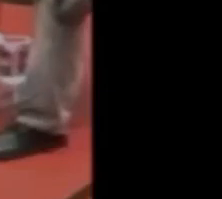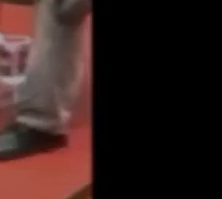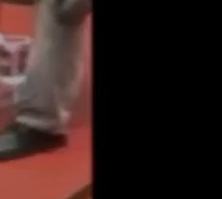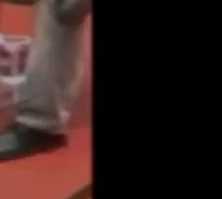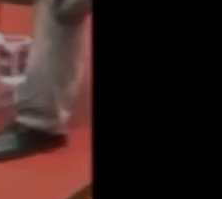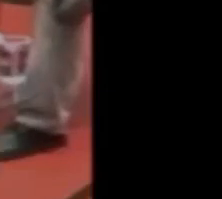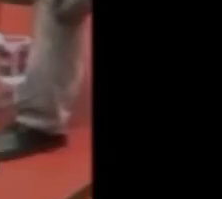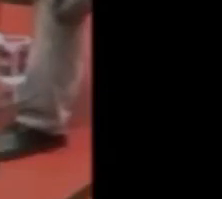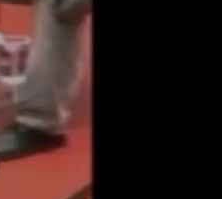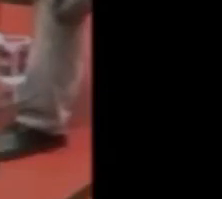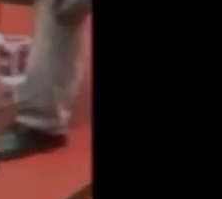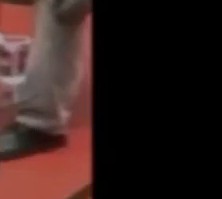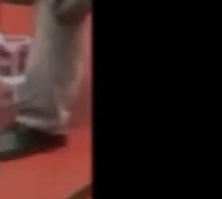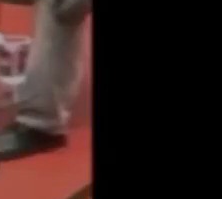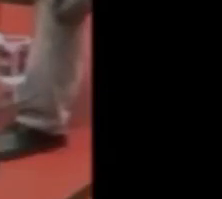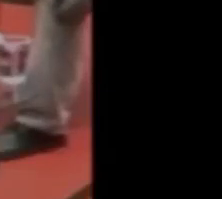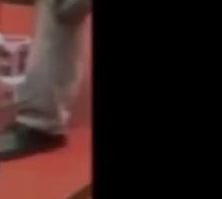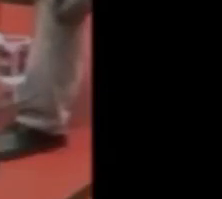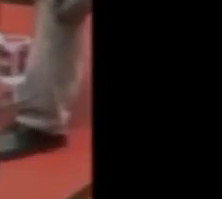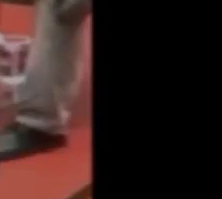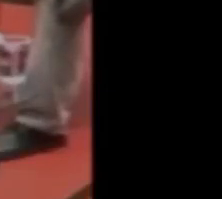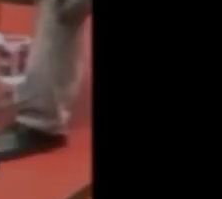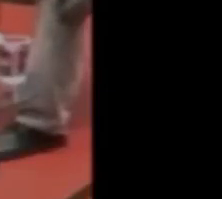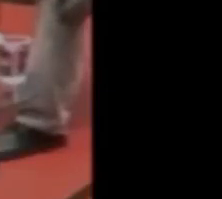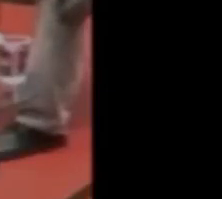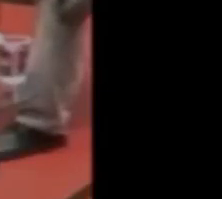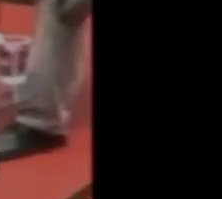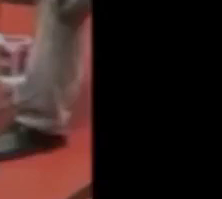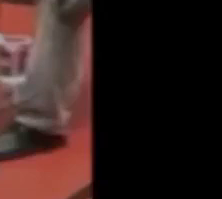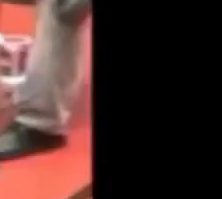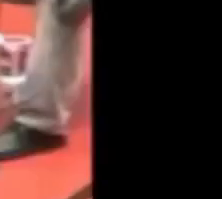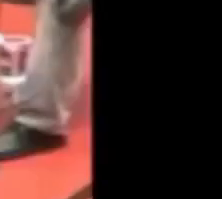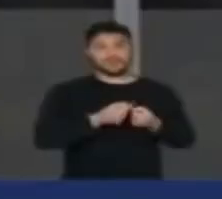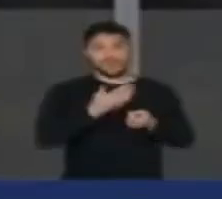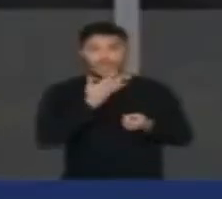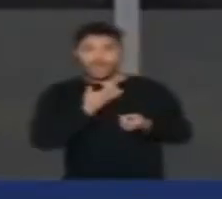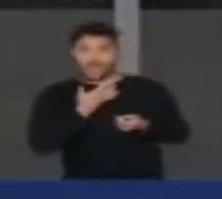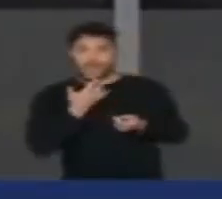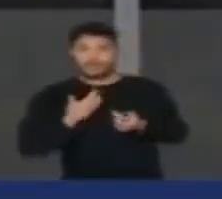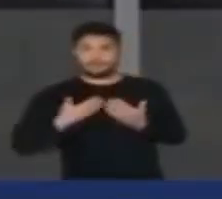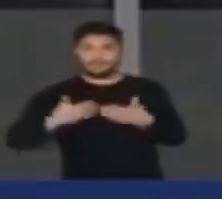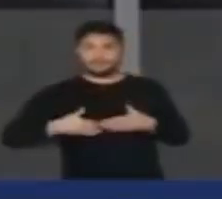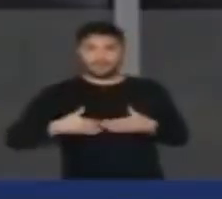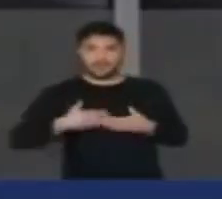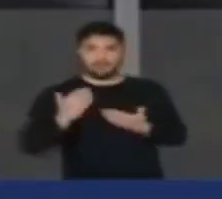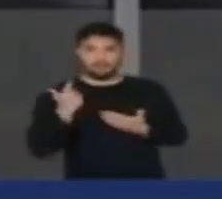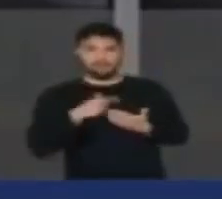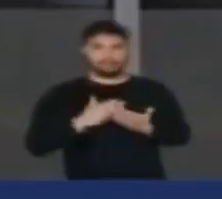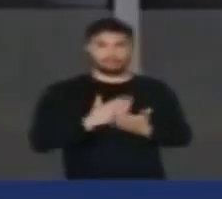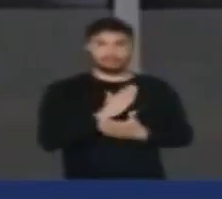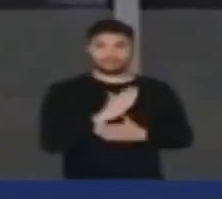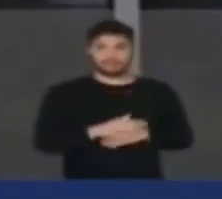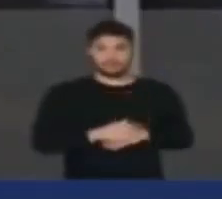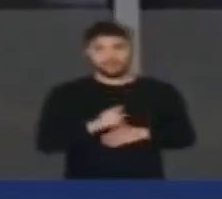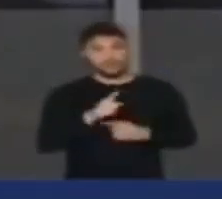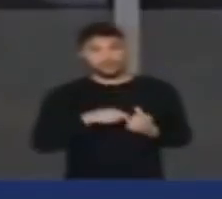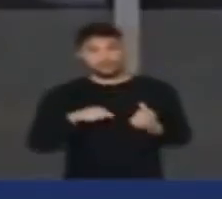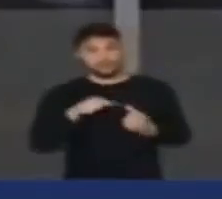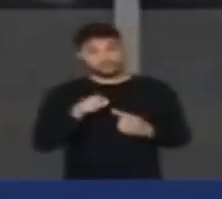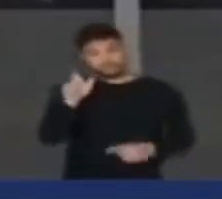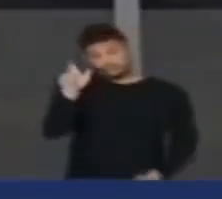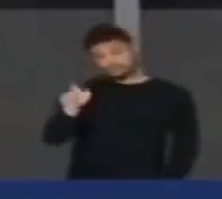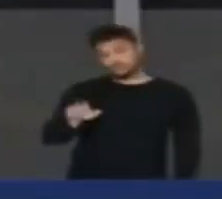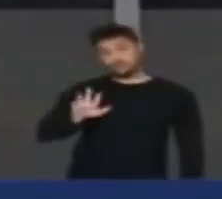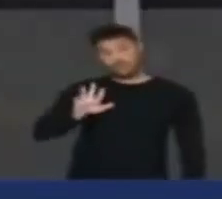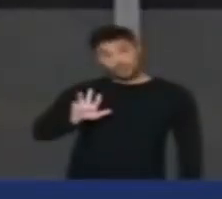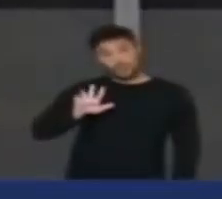de advocacia, passei na ANPEC. E é o que eu mais ou menos domino. O real objetivo de Lula é